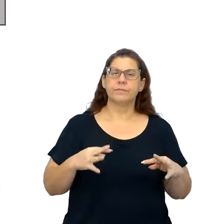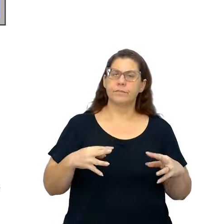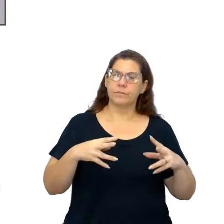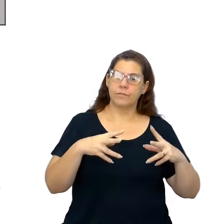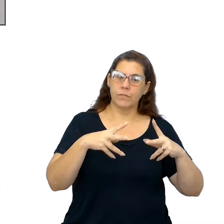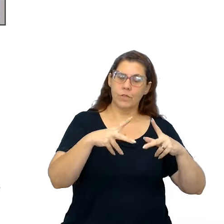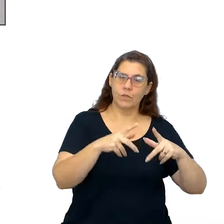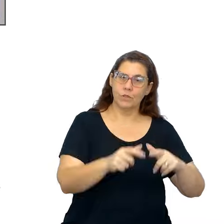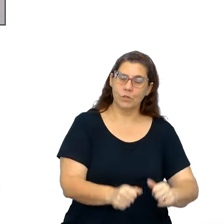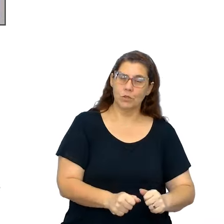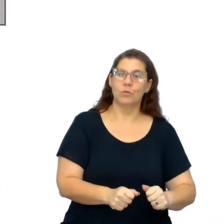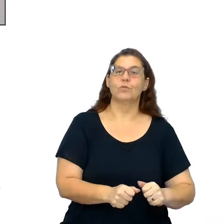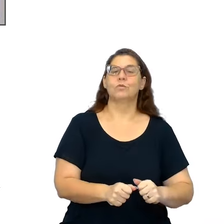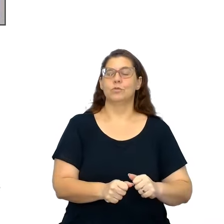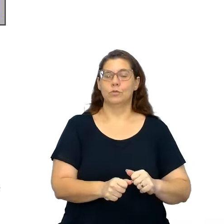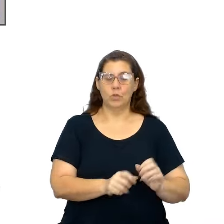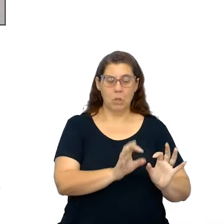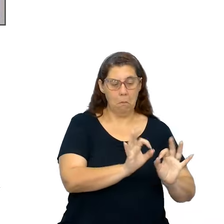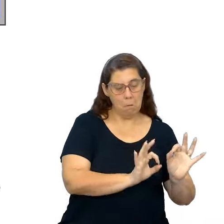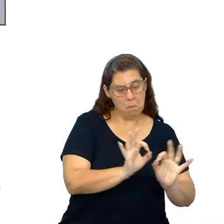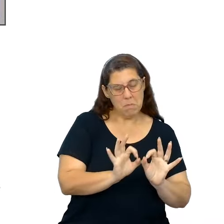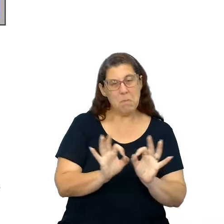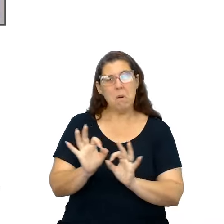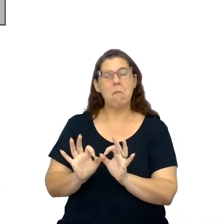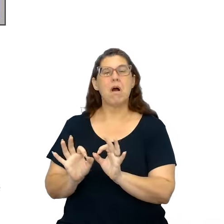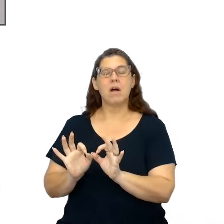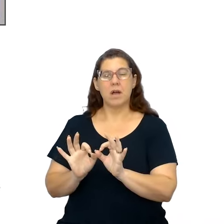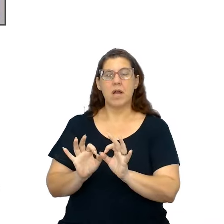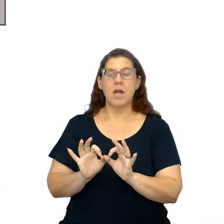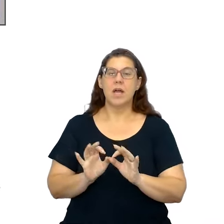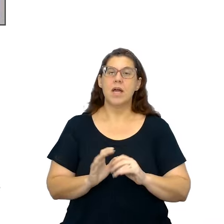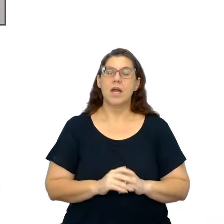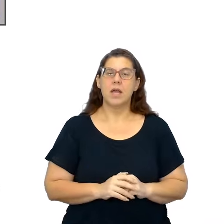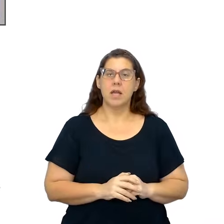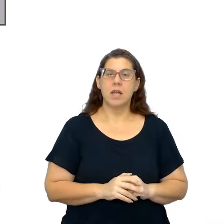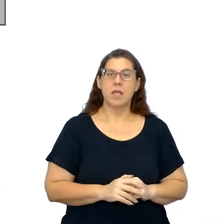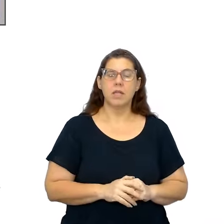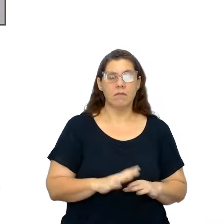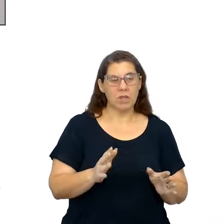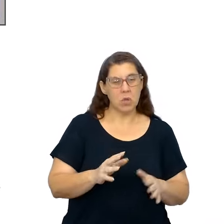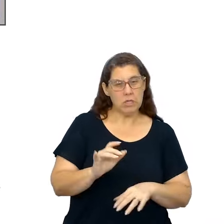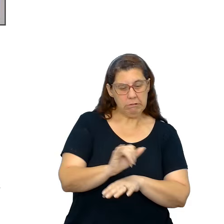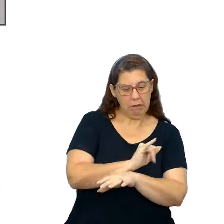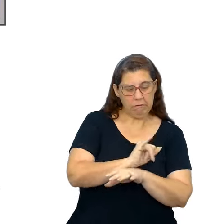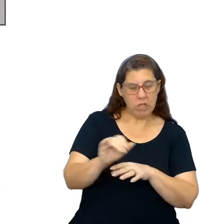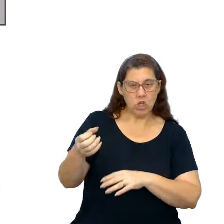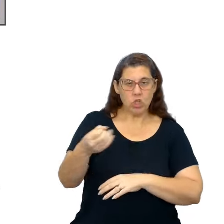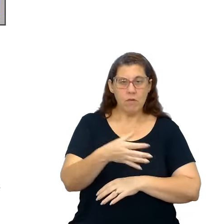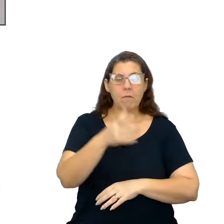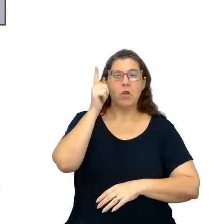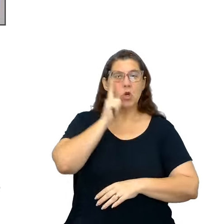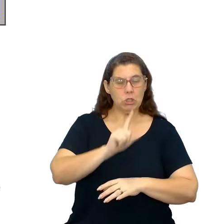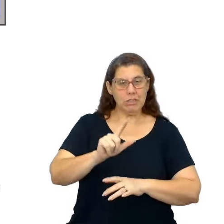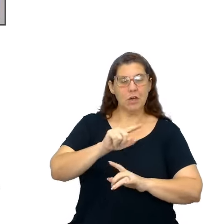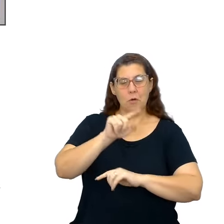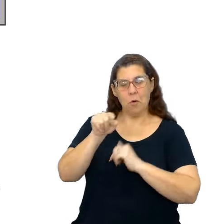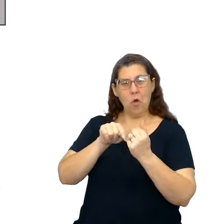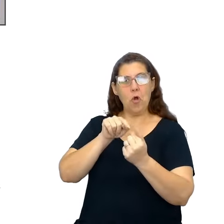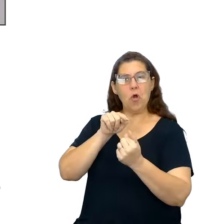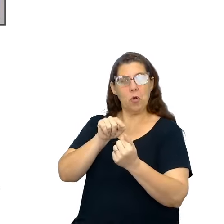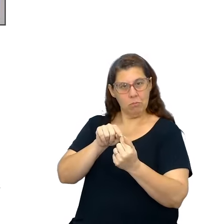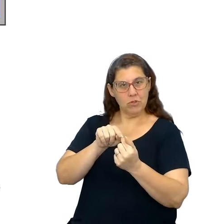ele refaça todo o processo, né, talvez com novos caminhos, para que ele possa chegar aí